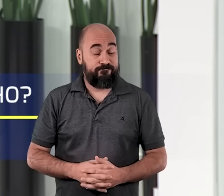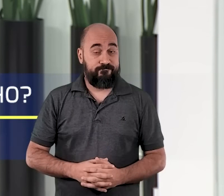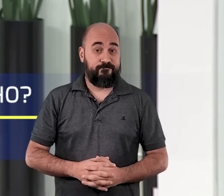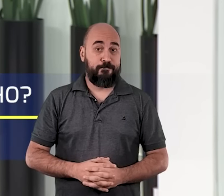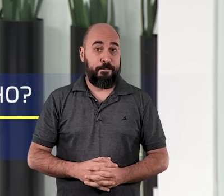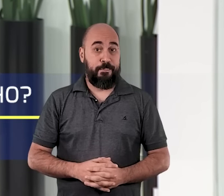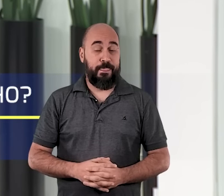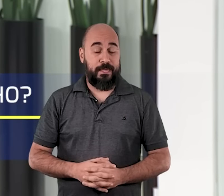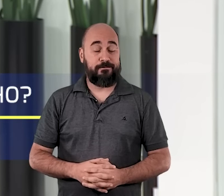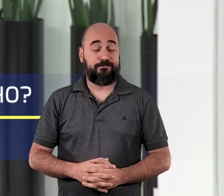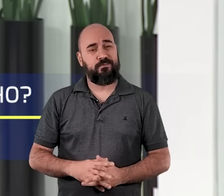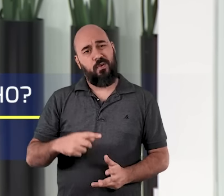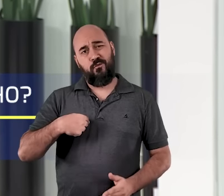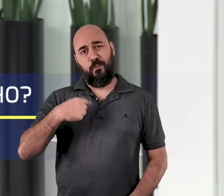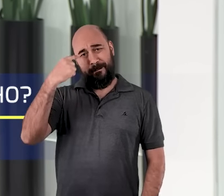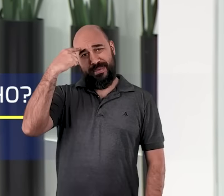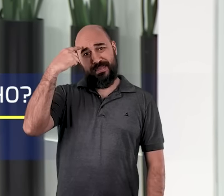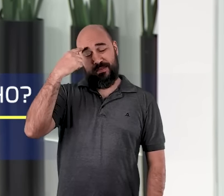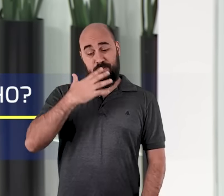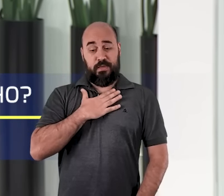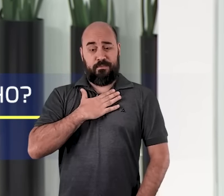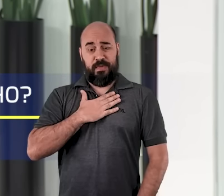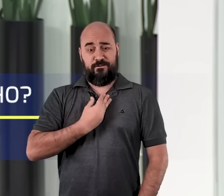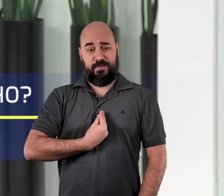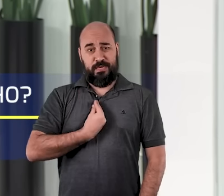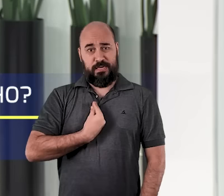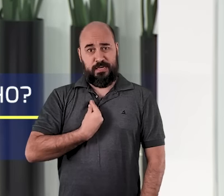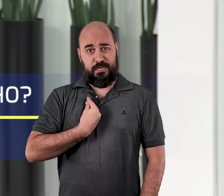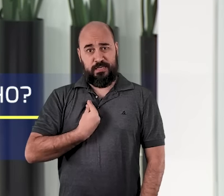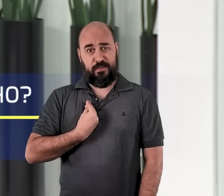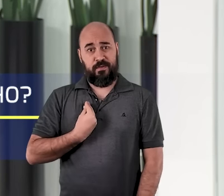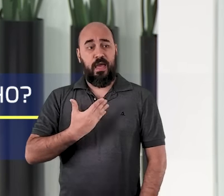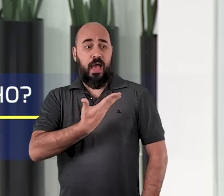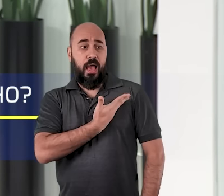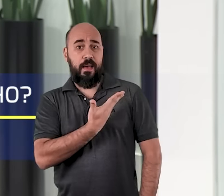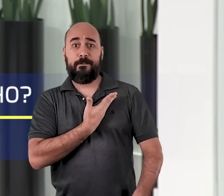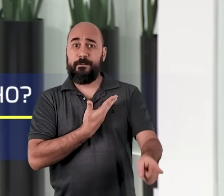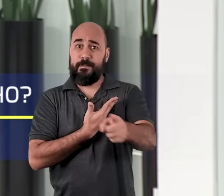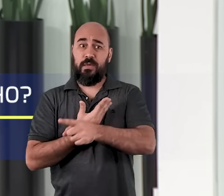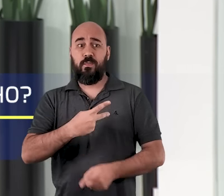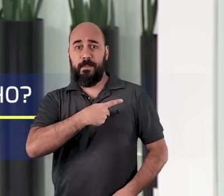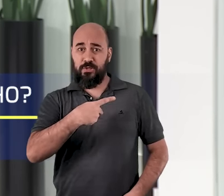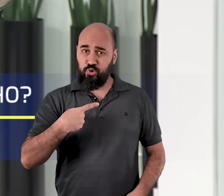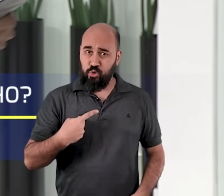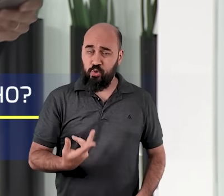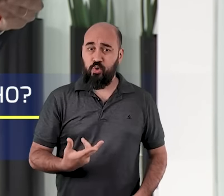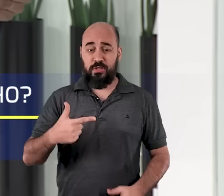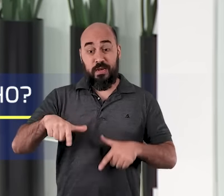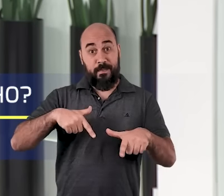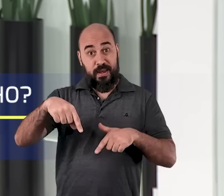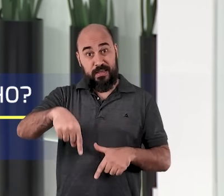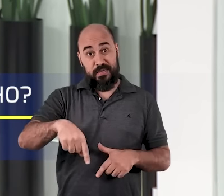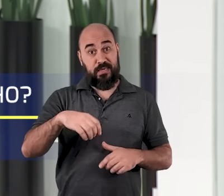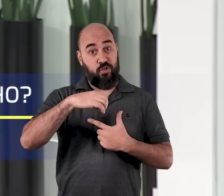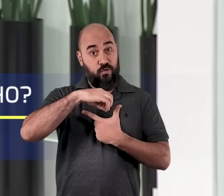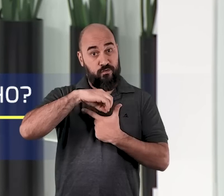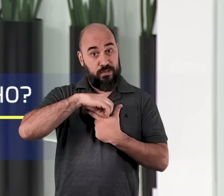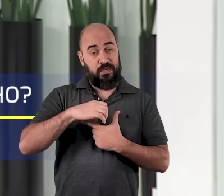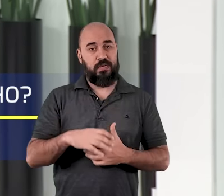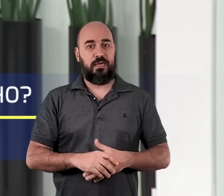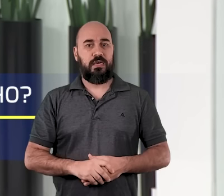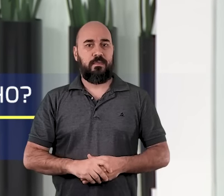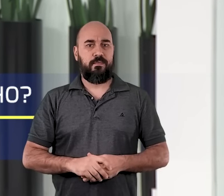fico pensando em mim, fico pensando, por exemplo, aqui nos meus colegas que trabalham aqui na Novo Tempo, os meus amigos que estão aqui por